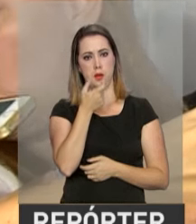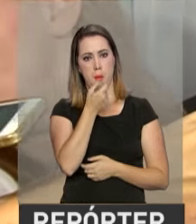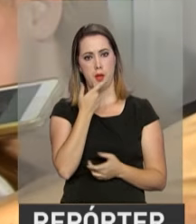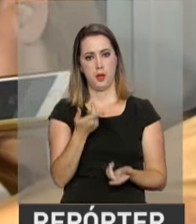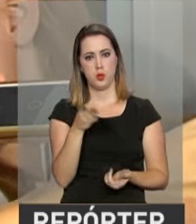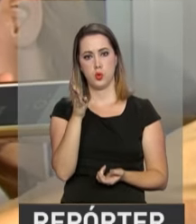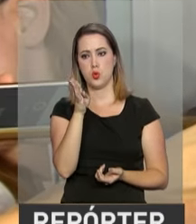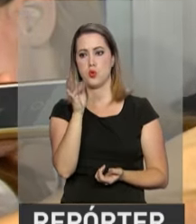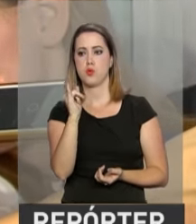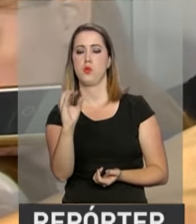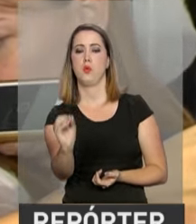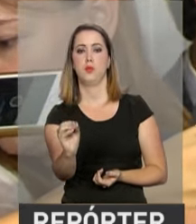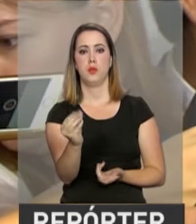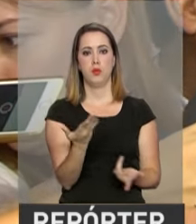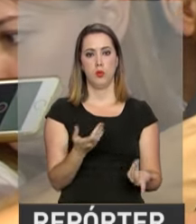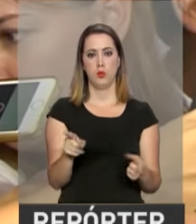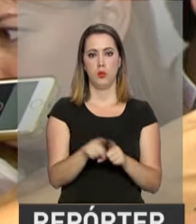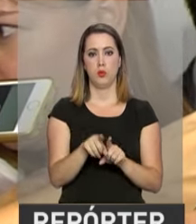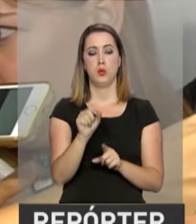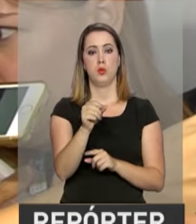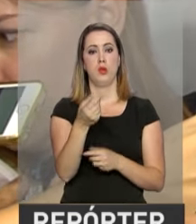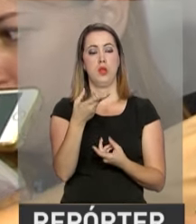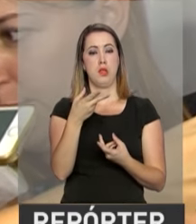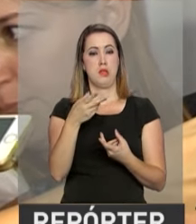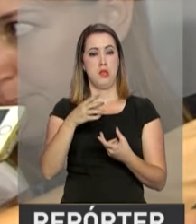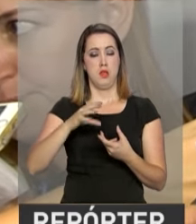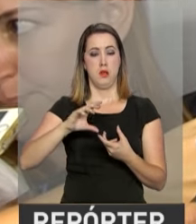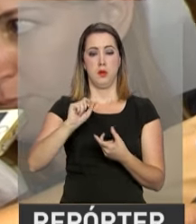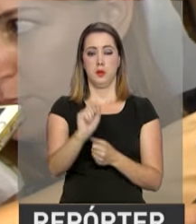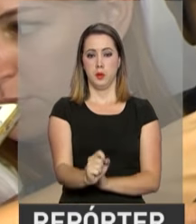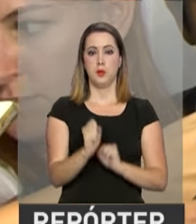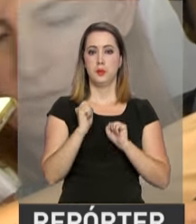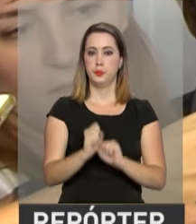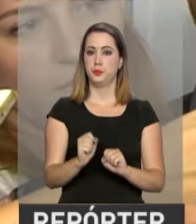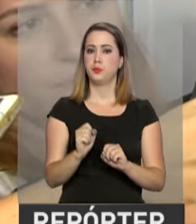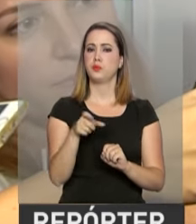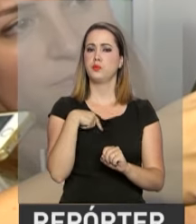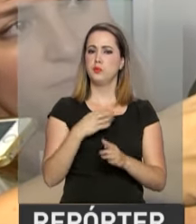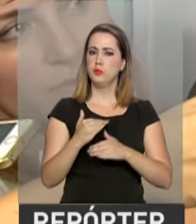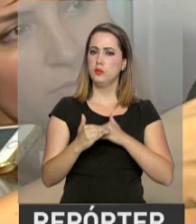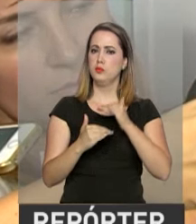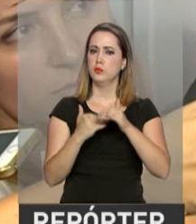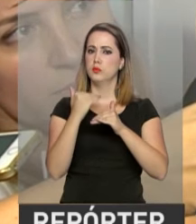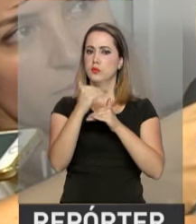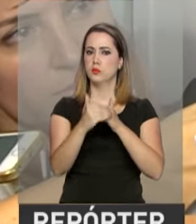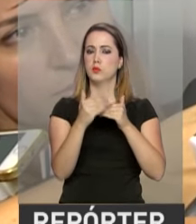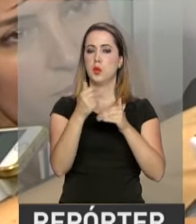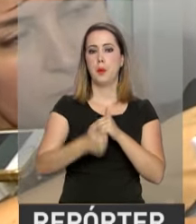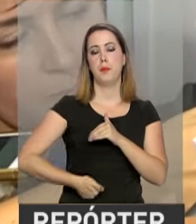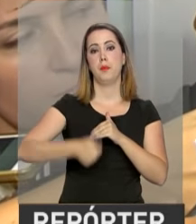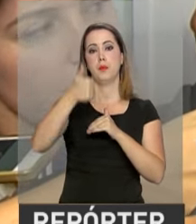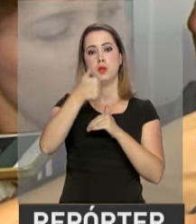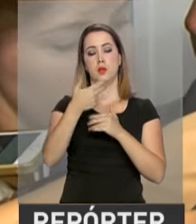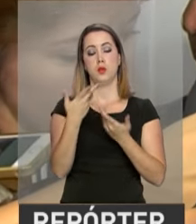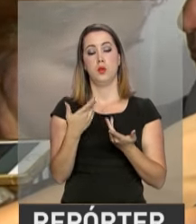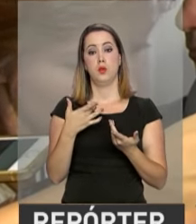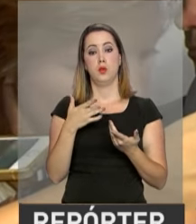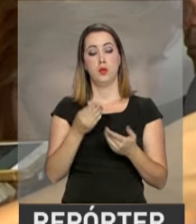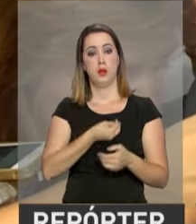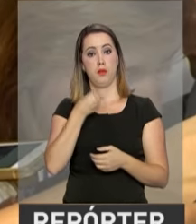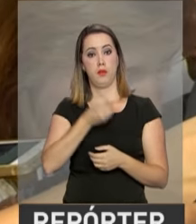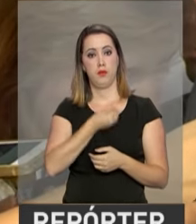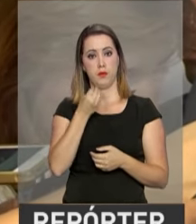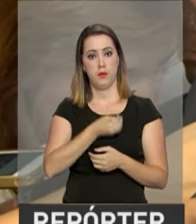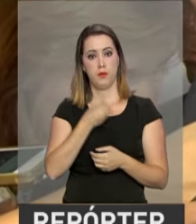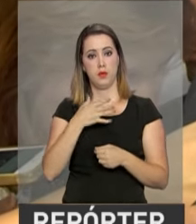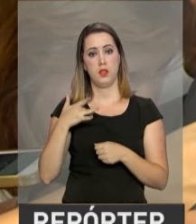são as células monoclonais que permitem aumentar a imunidade das pessoas e aí